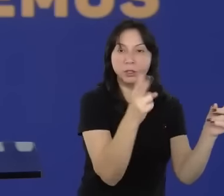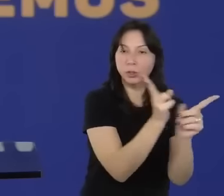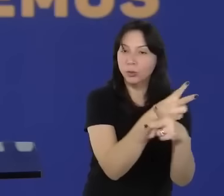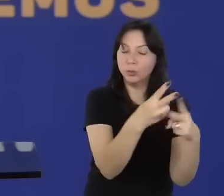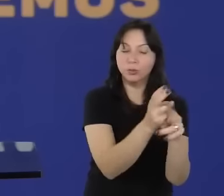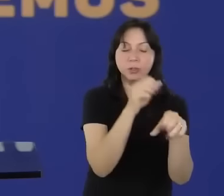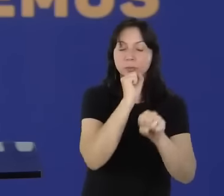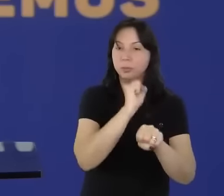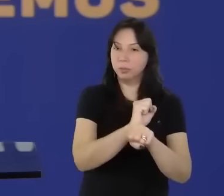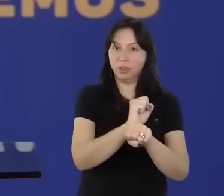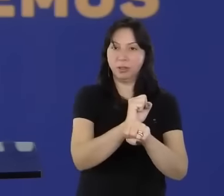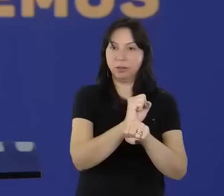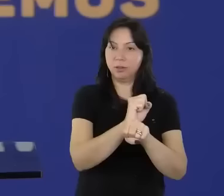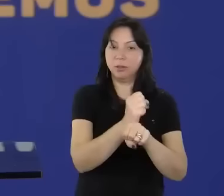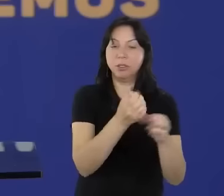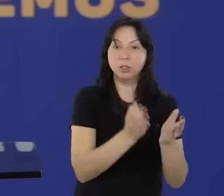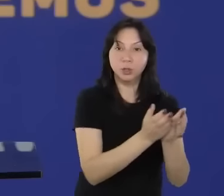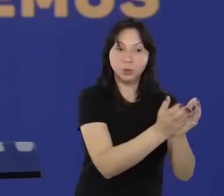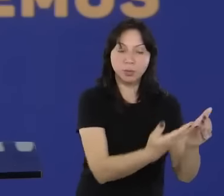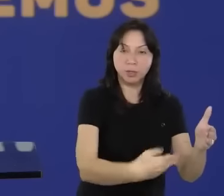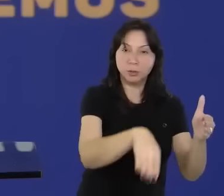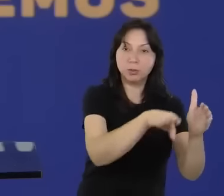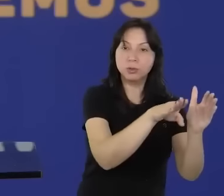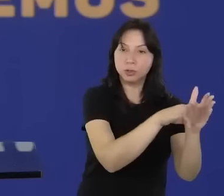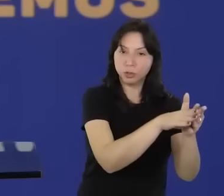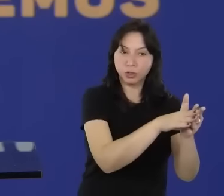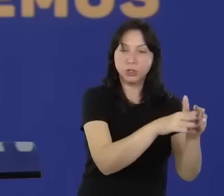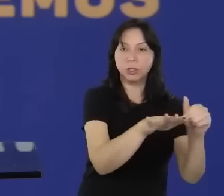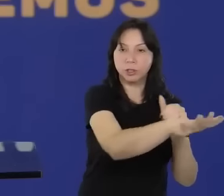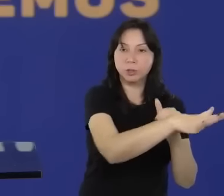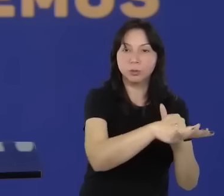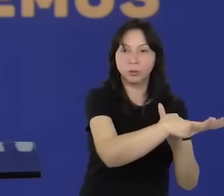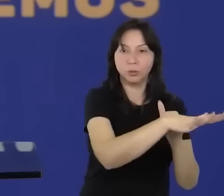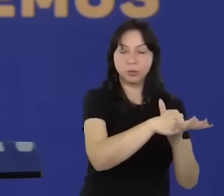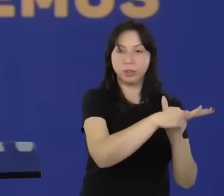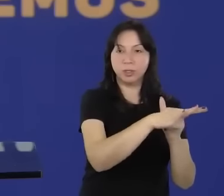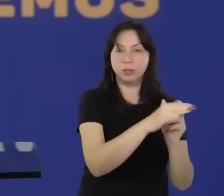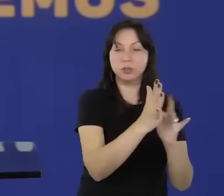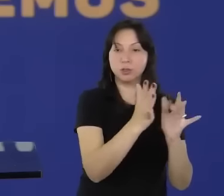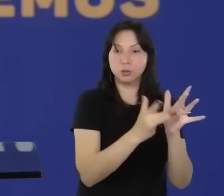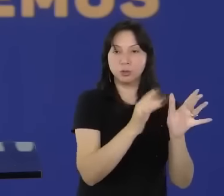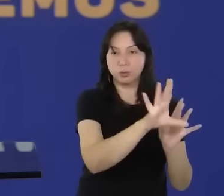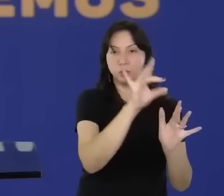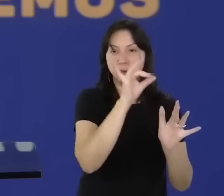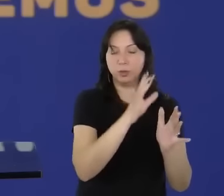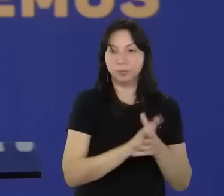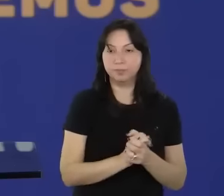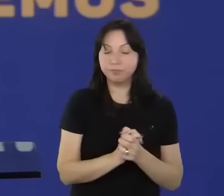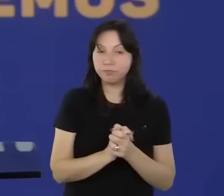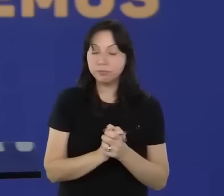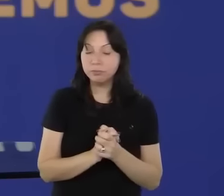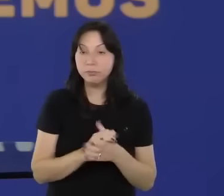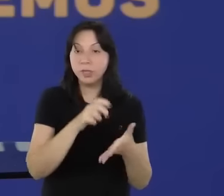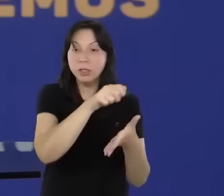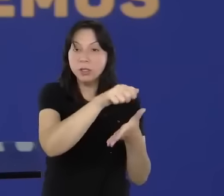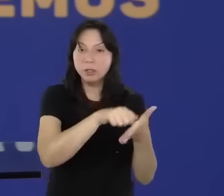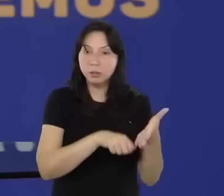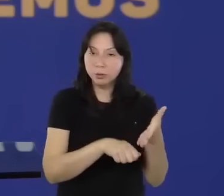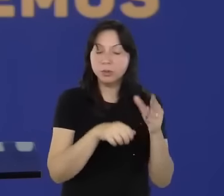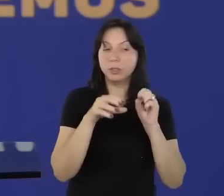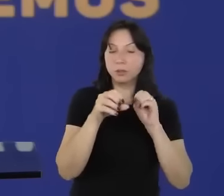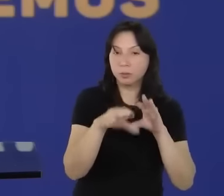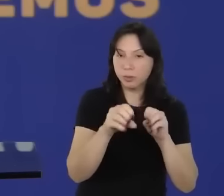Ao Seu Destino seguro ao destino desejado esse texto ensejos algumas lições que passo